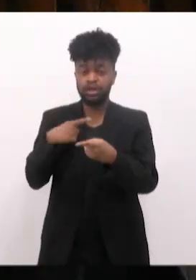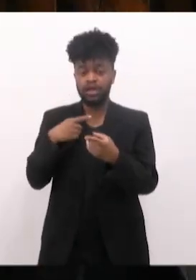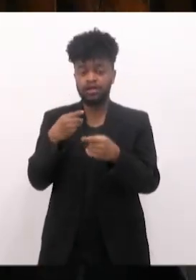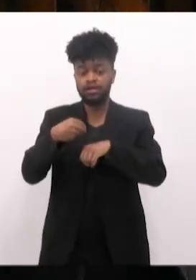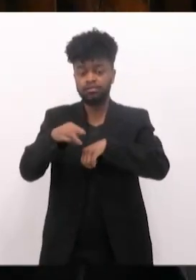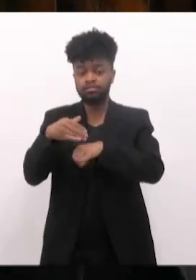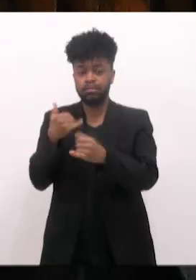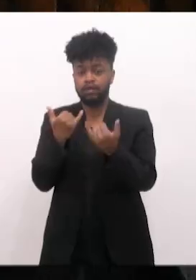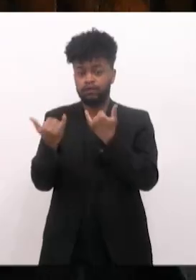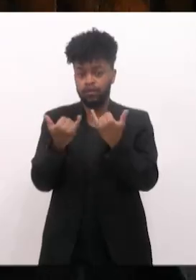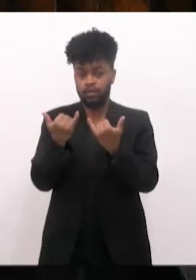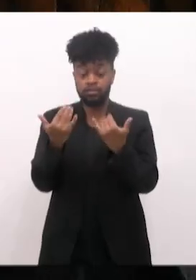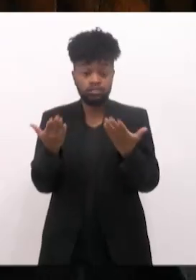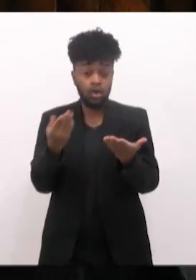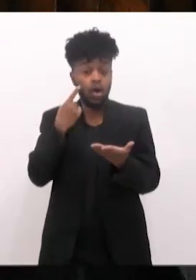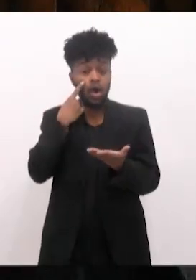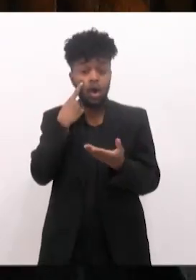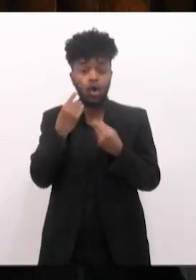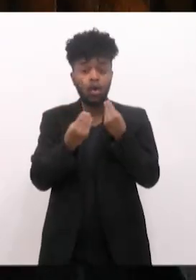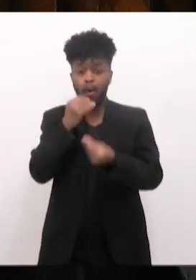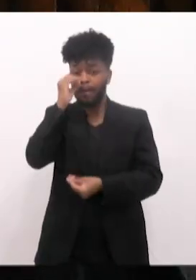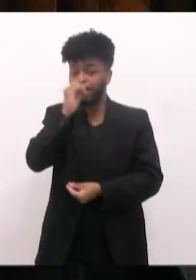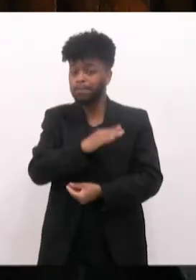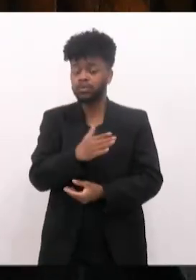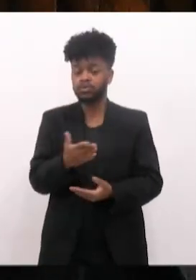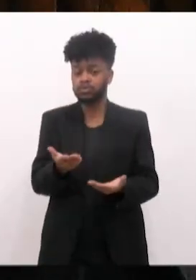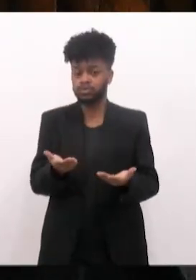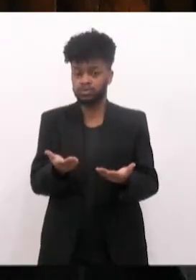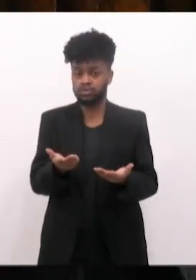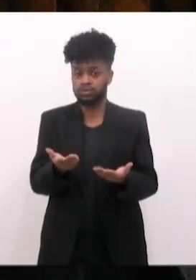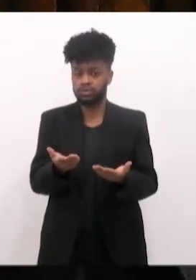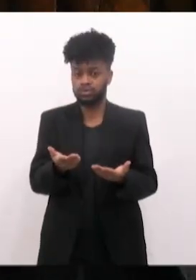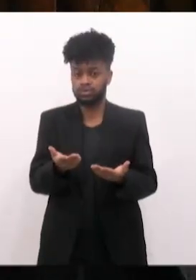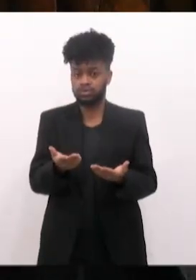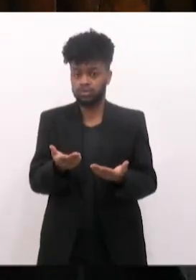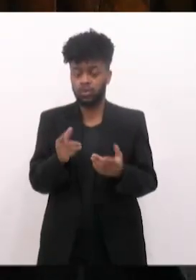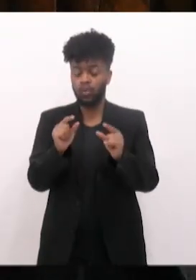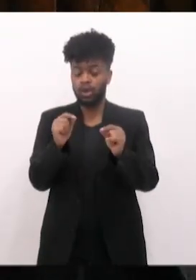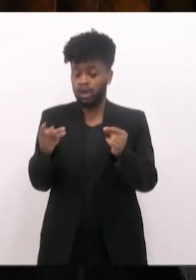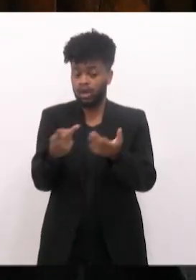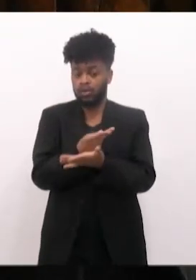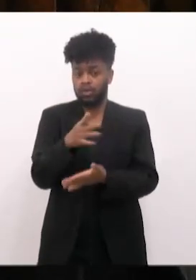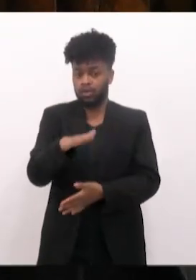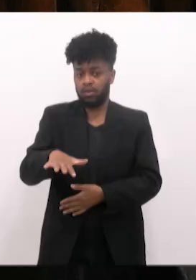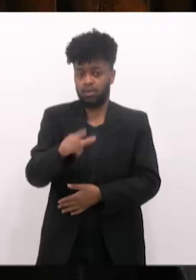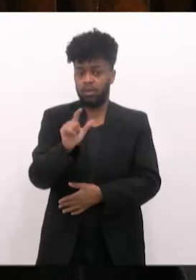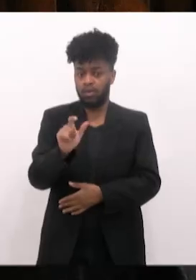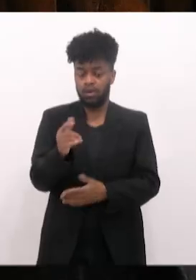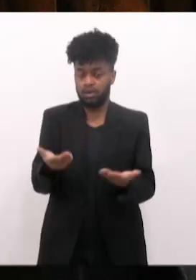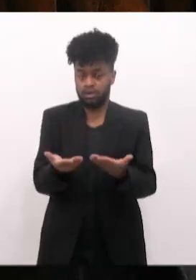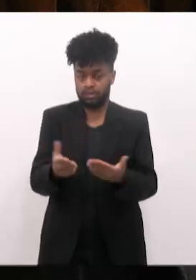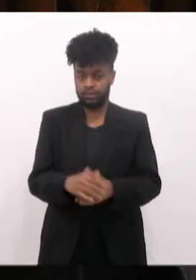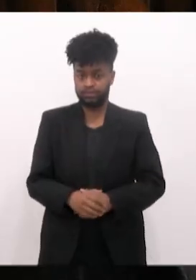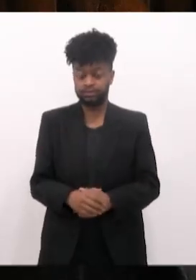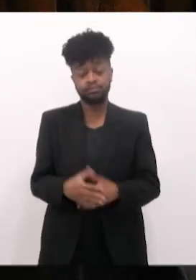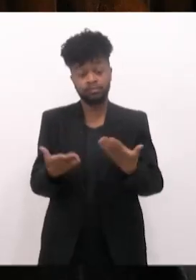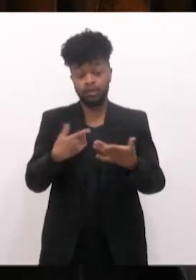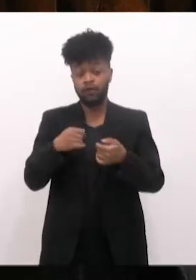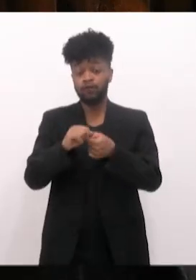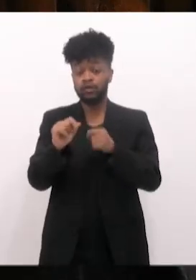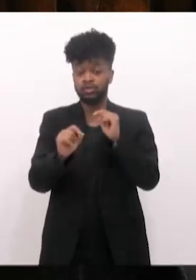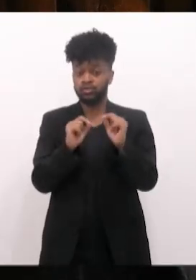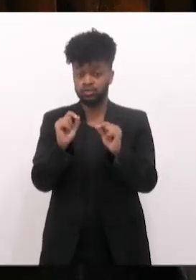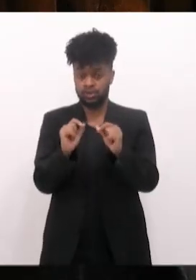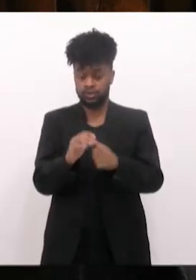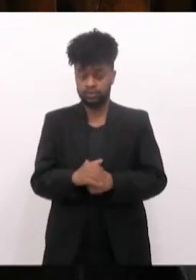chegavam. Olha o cúmulo que chegou e que nós estamos. E aí o que eu fiz,